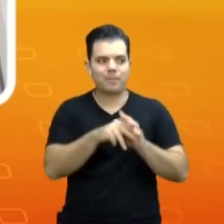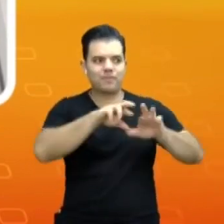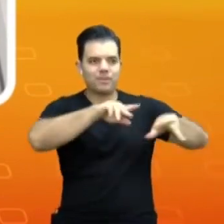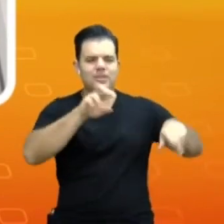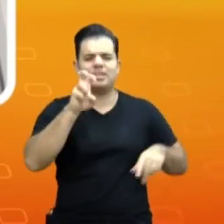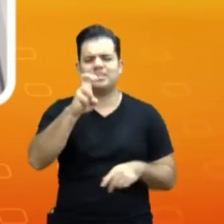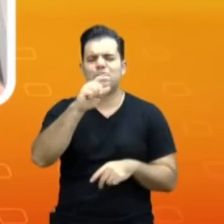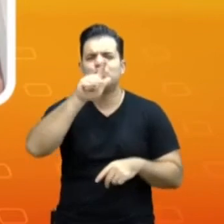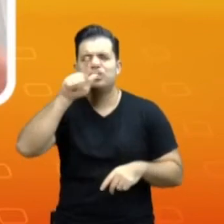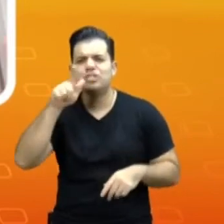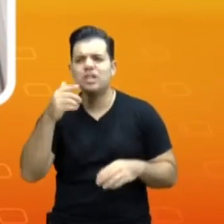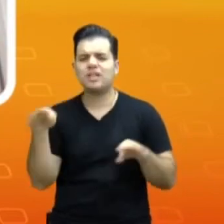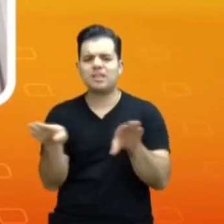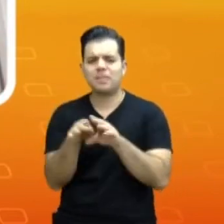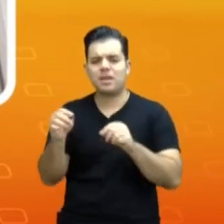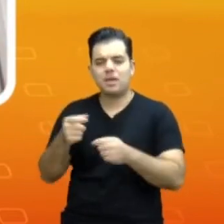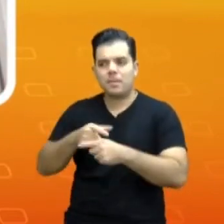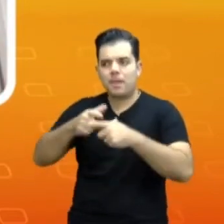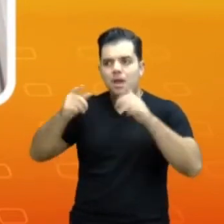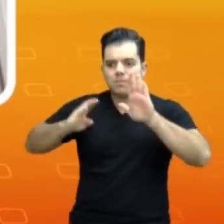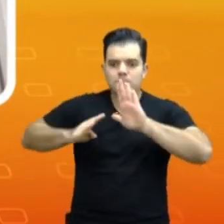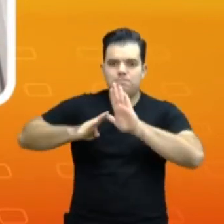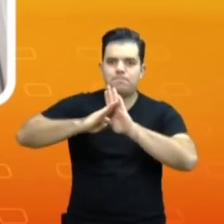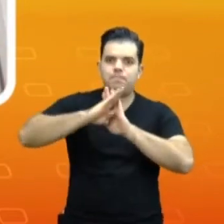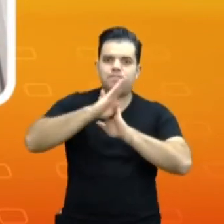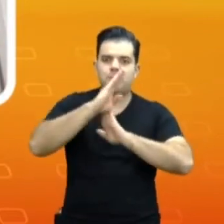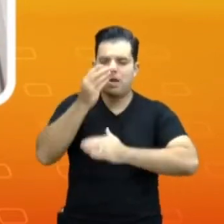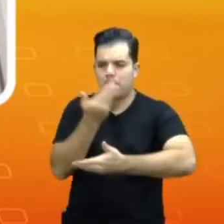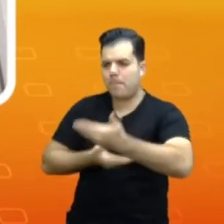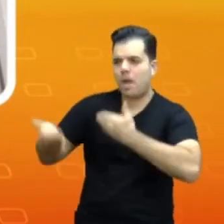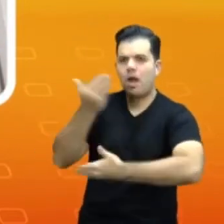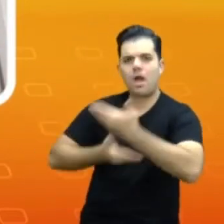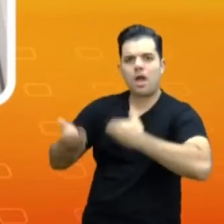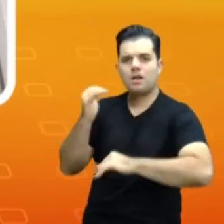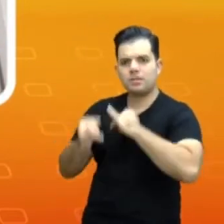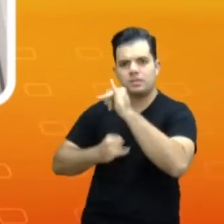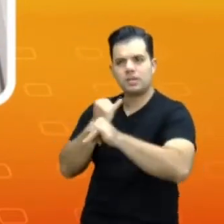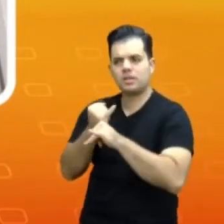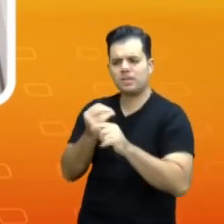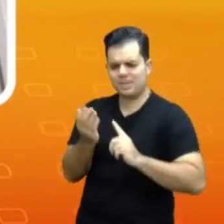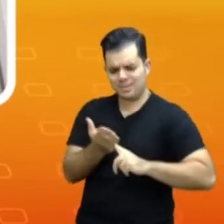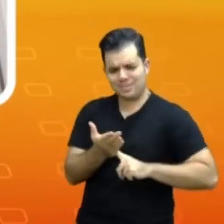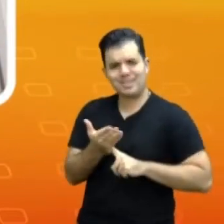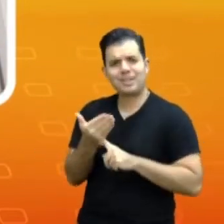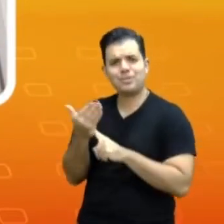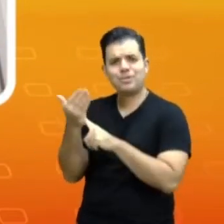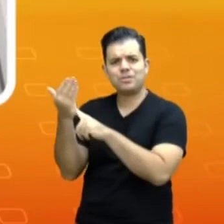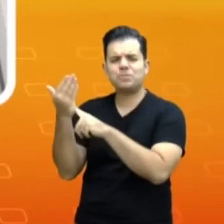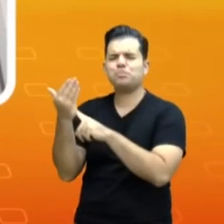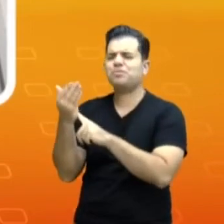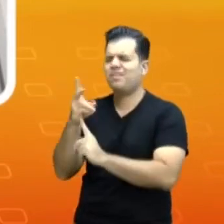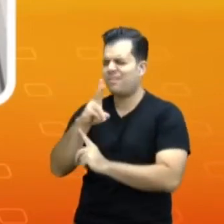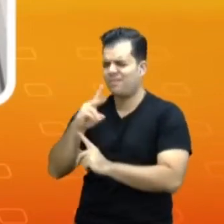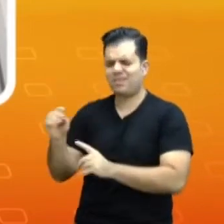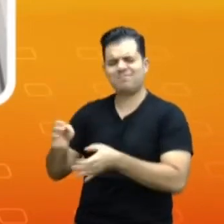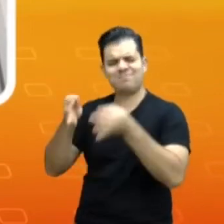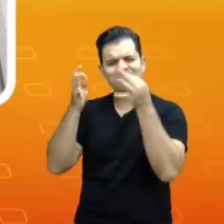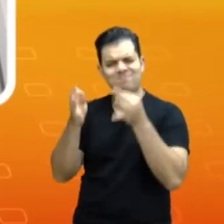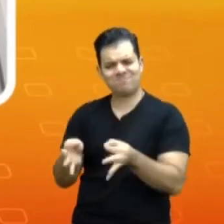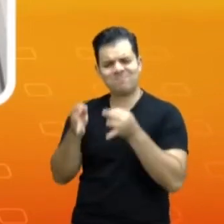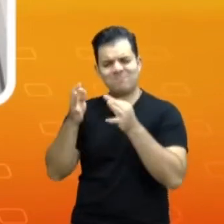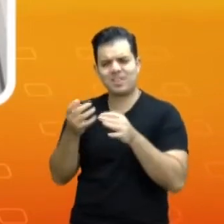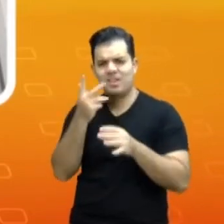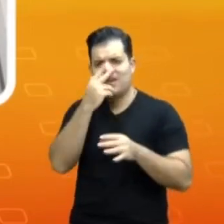5G, é maior velocidade de tráfego. Então, a tecnologia ela vai ser